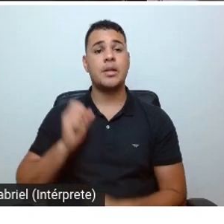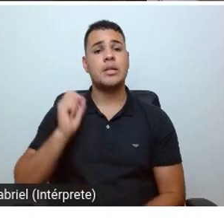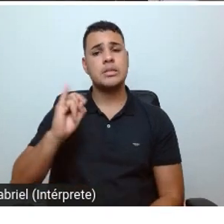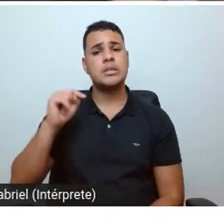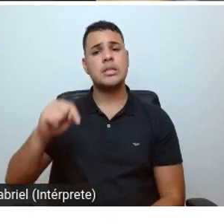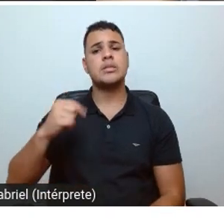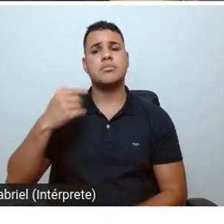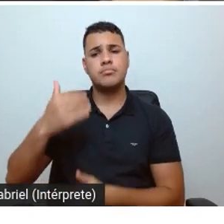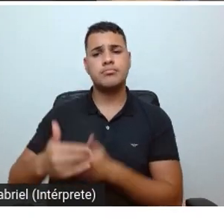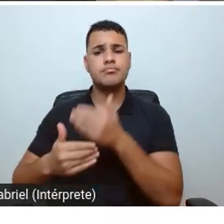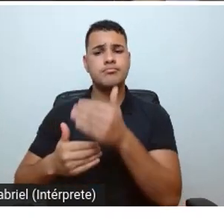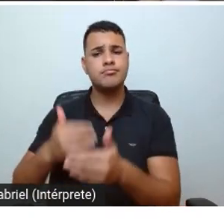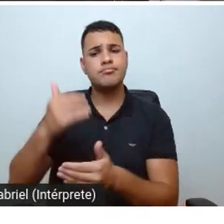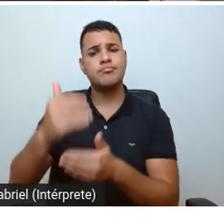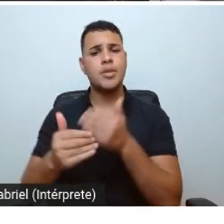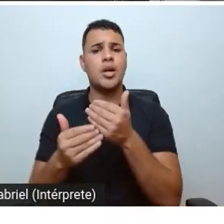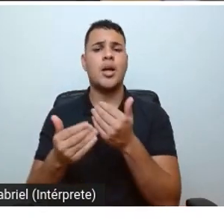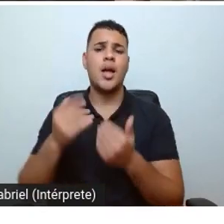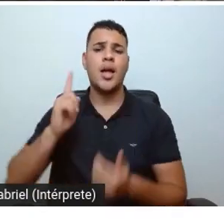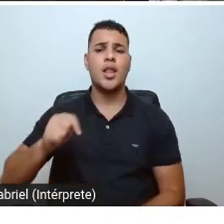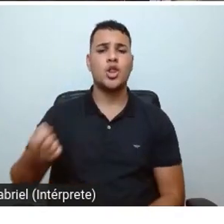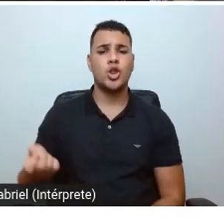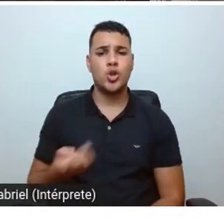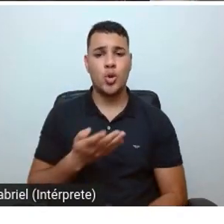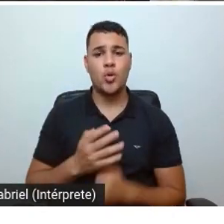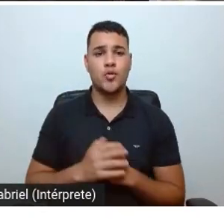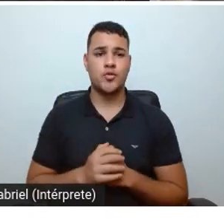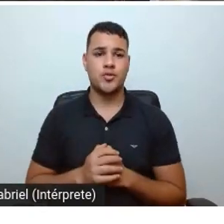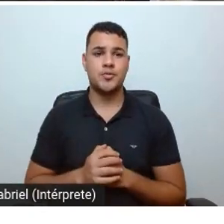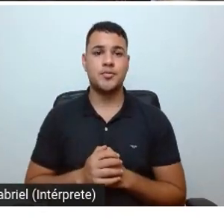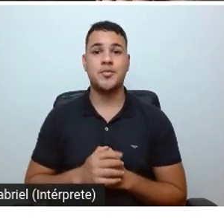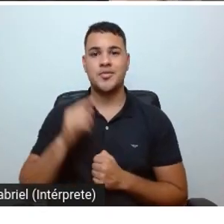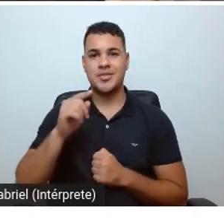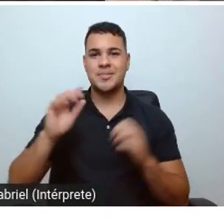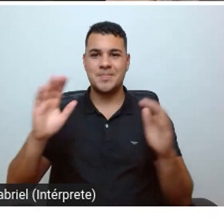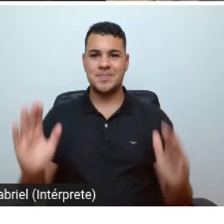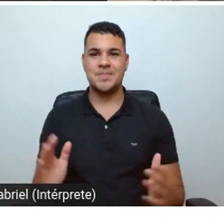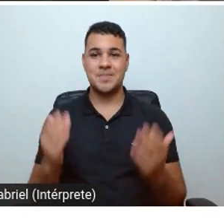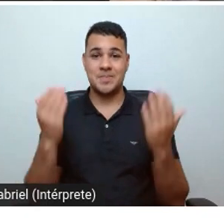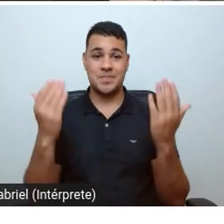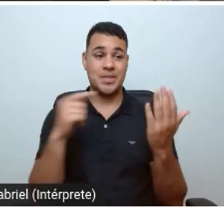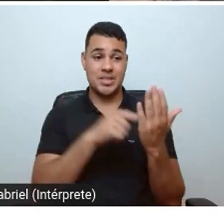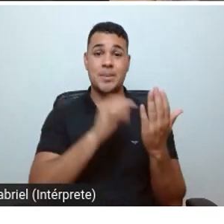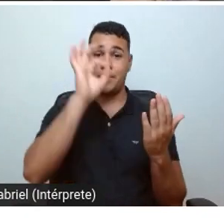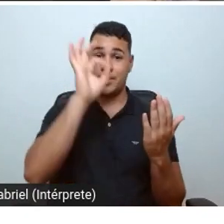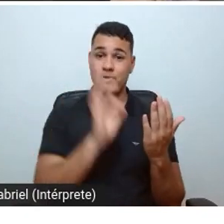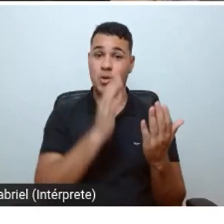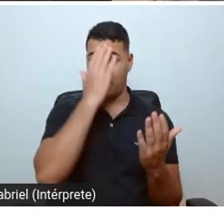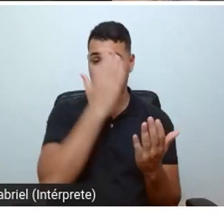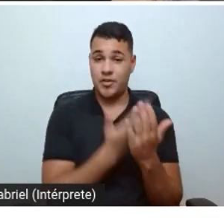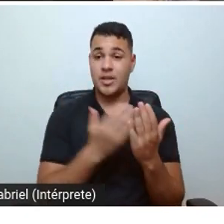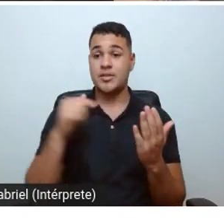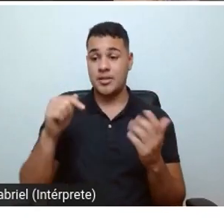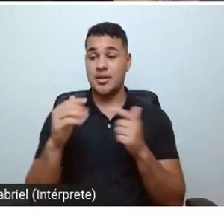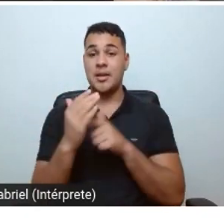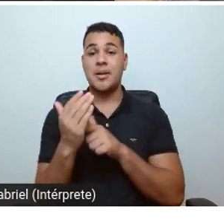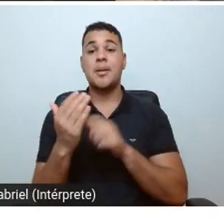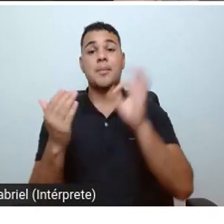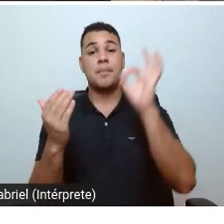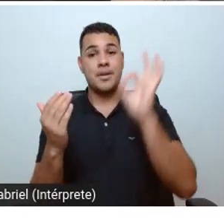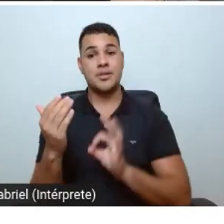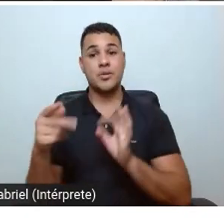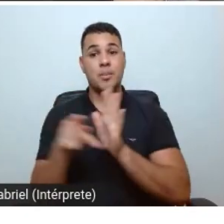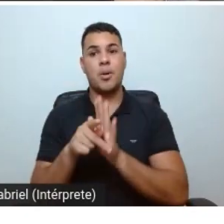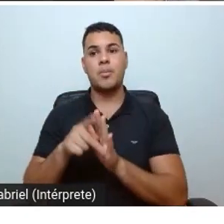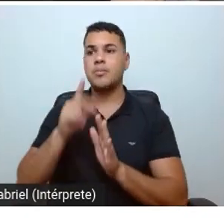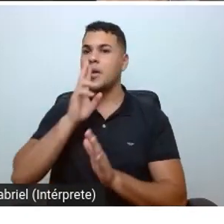ainda embrionário, que quando você coloca lado a lado o percentual de confiança, o percentual das intenções, da assertividade